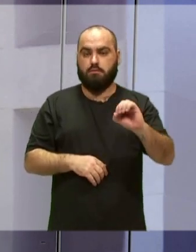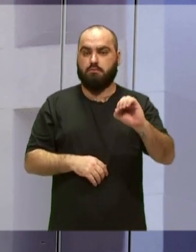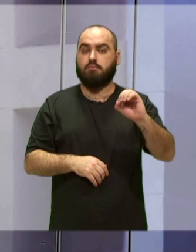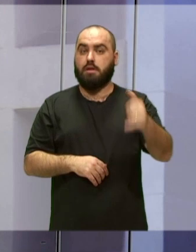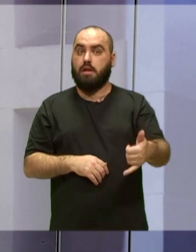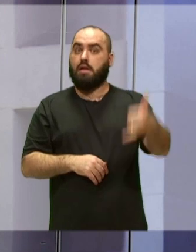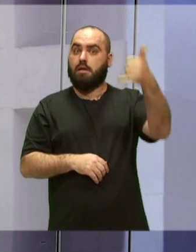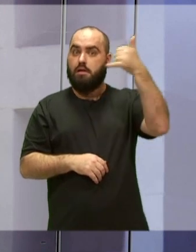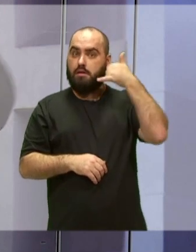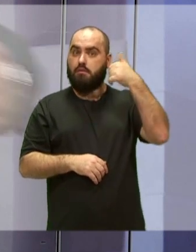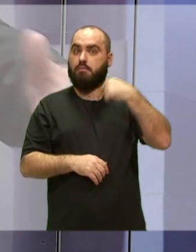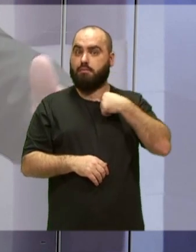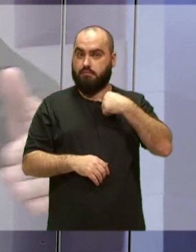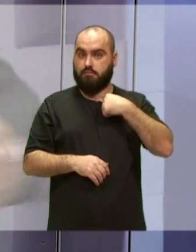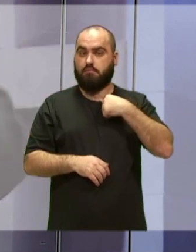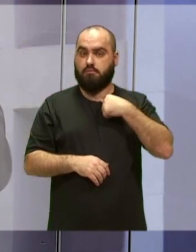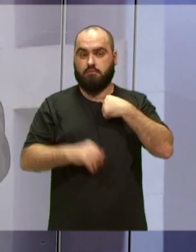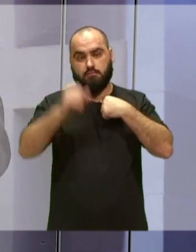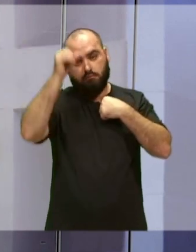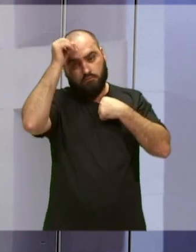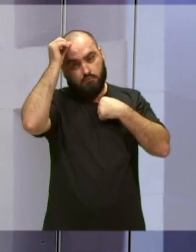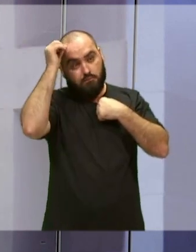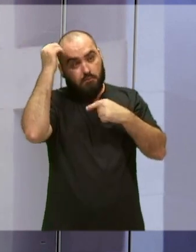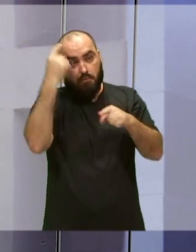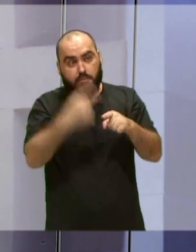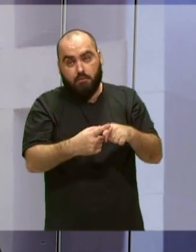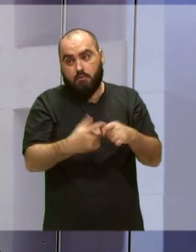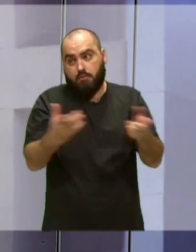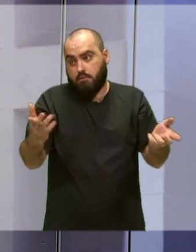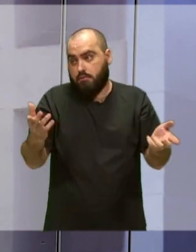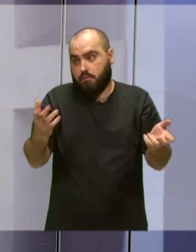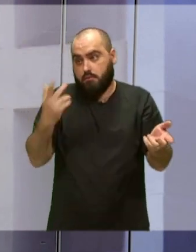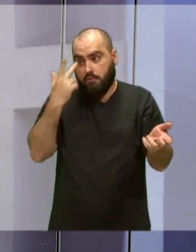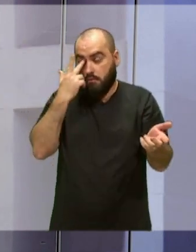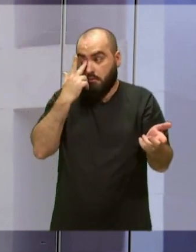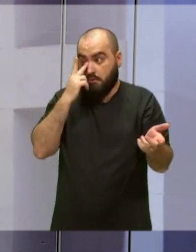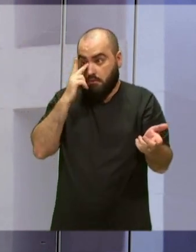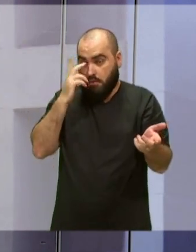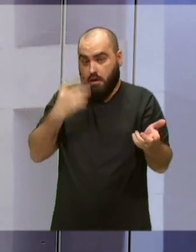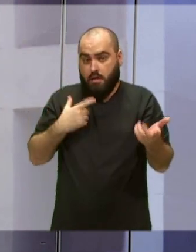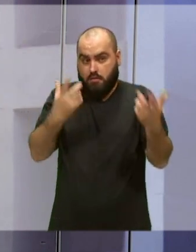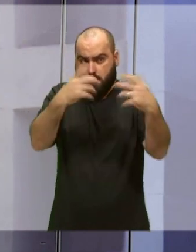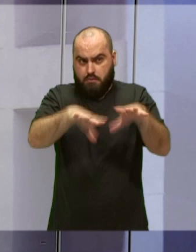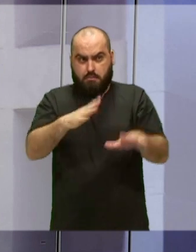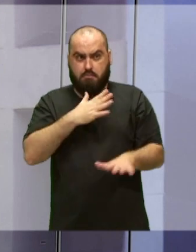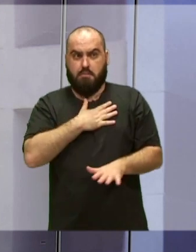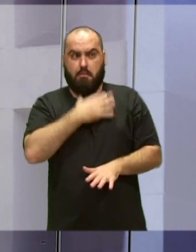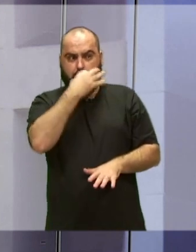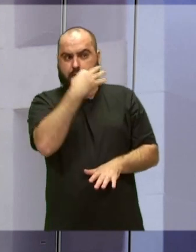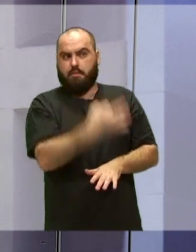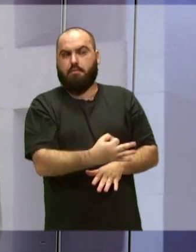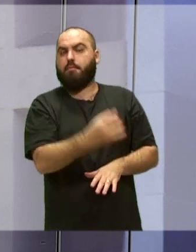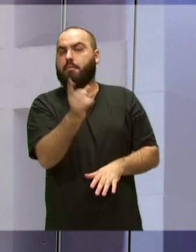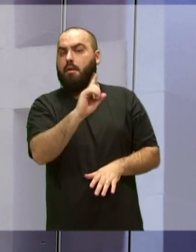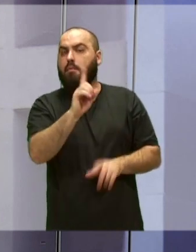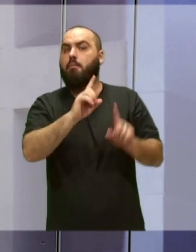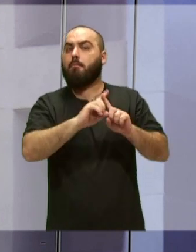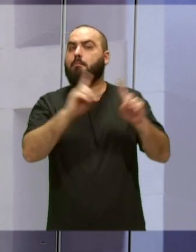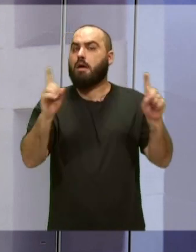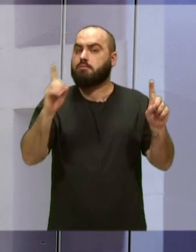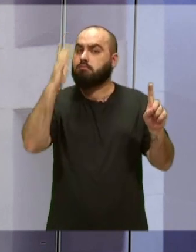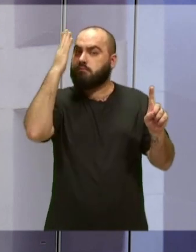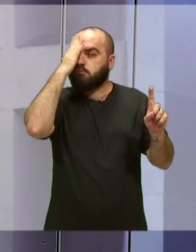Márcio França o que olha isso Óbvio Claro que ele não queria minha opinião né mas para deixar inteirando